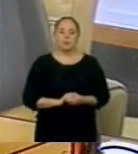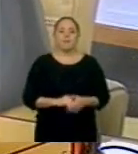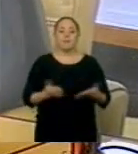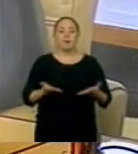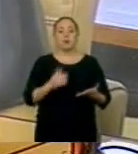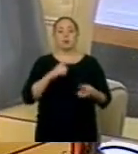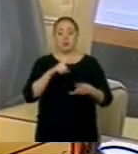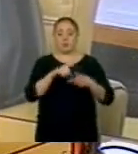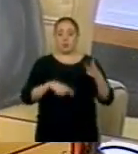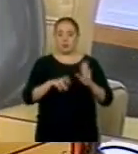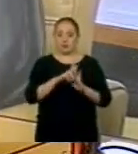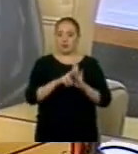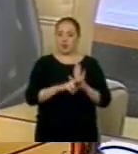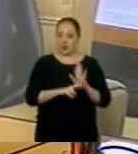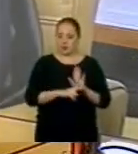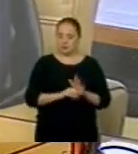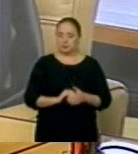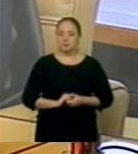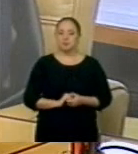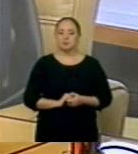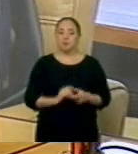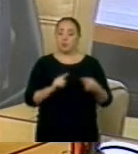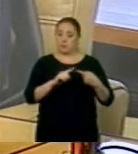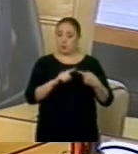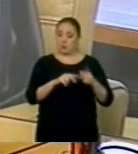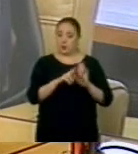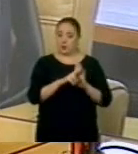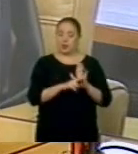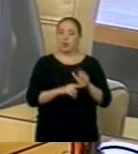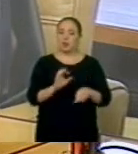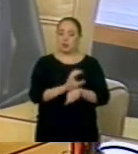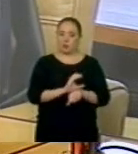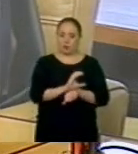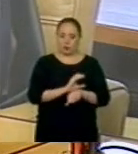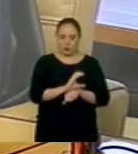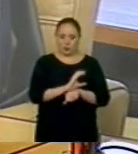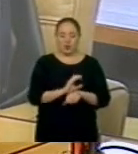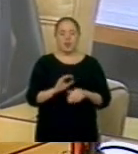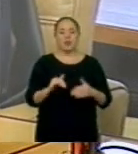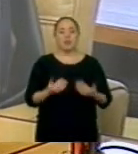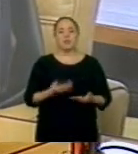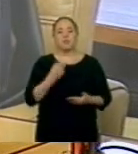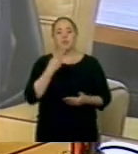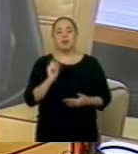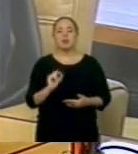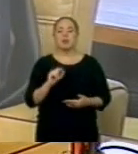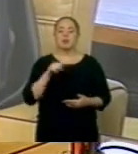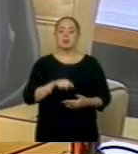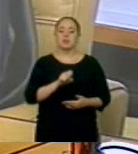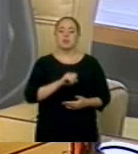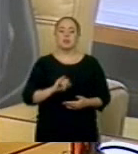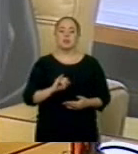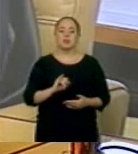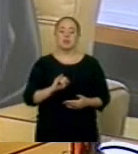três regras citadas na inicial. A primeira regra constitucional invocada, qual seja, aquela extraível